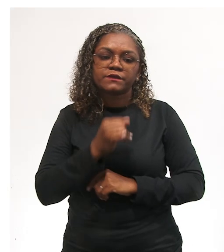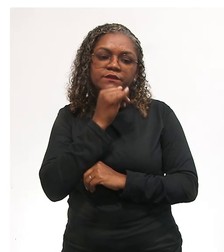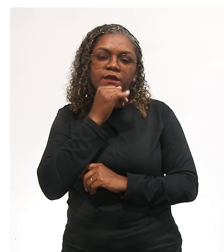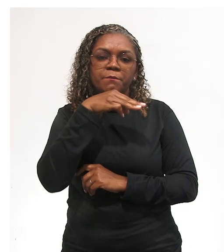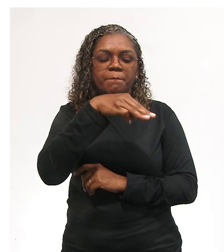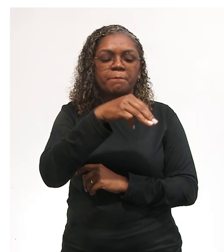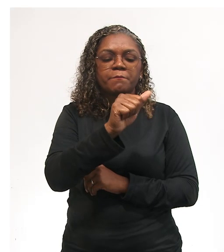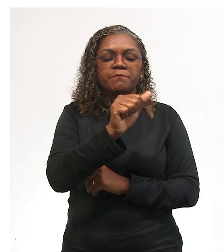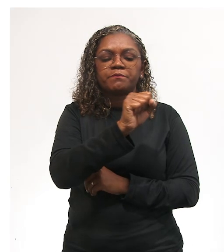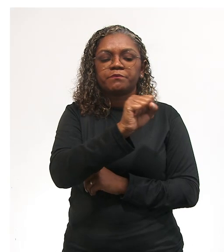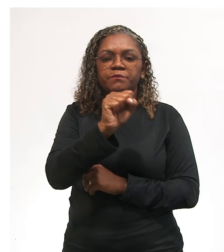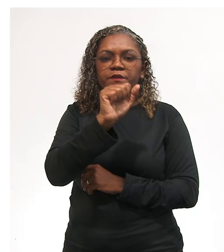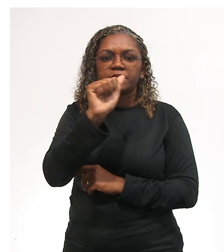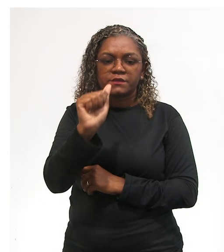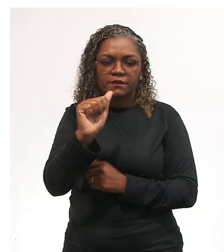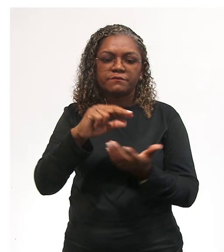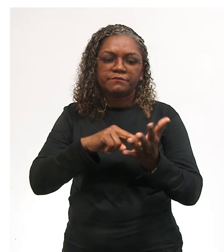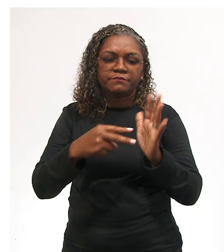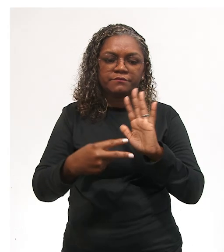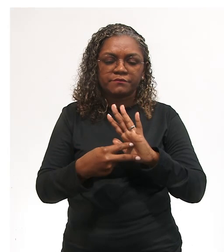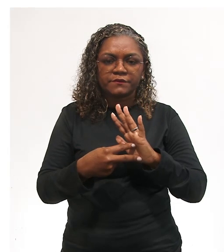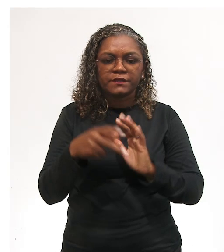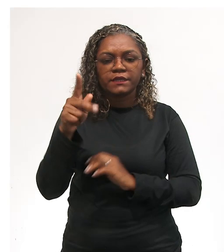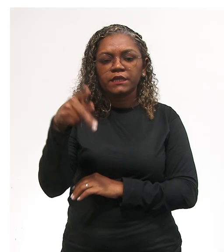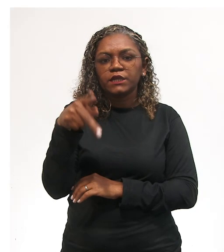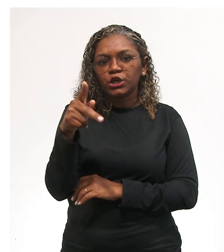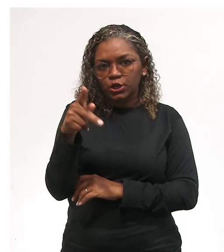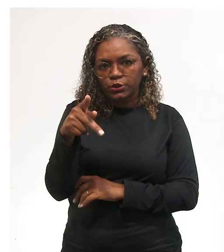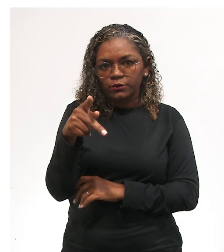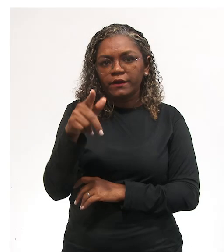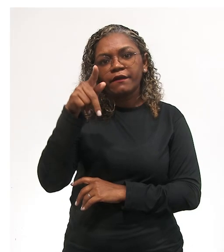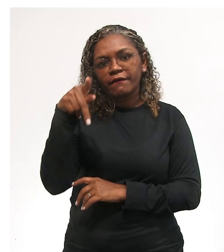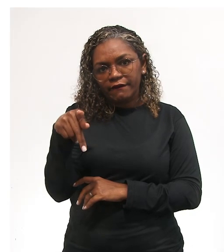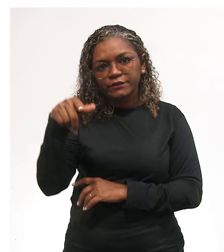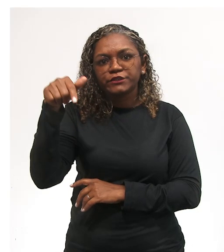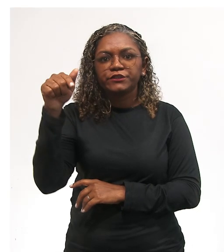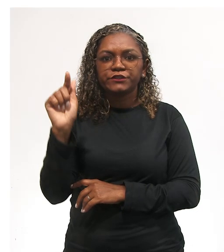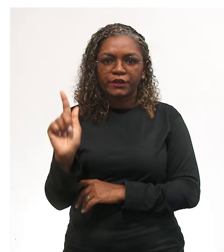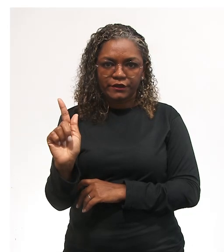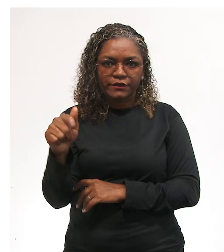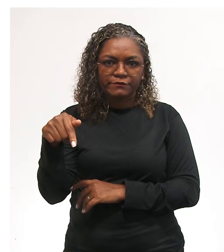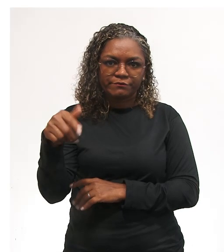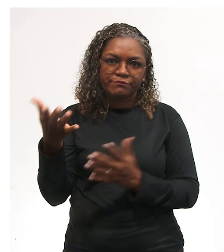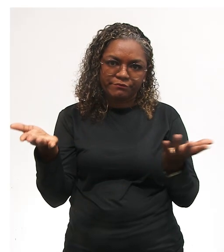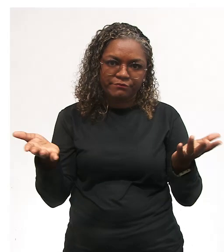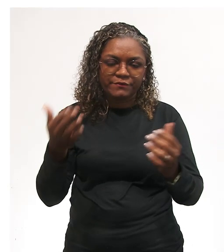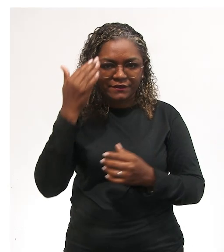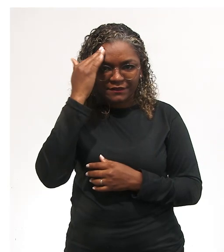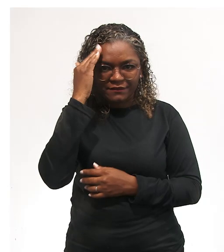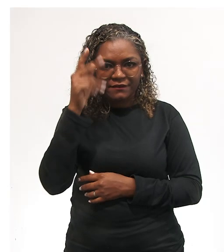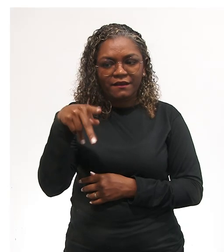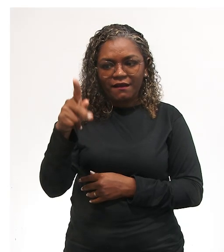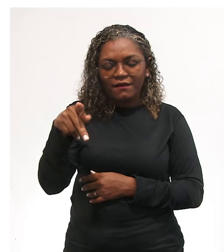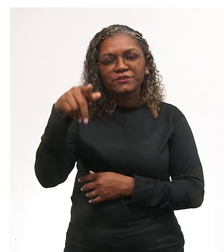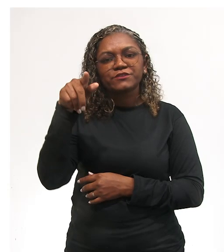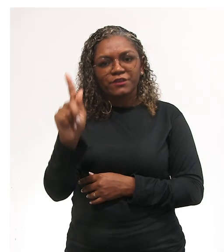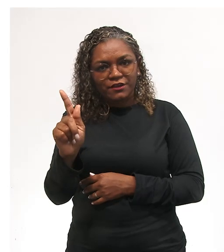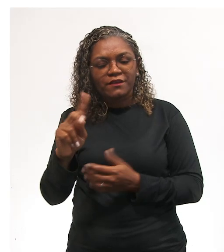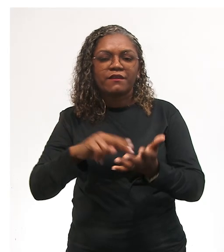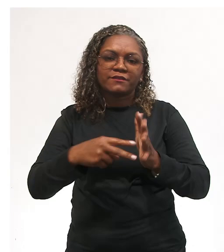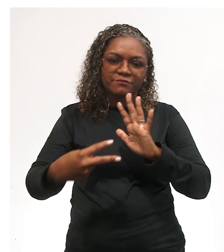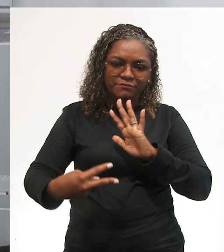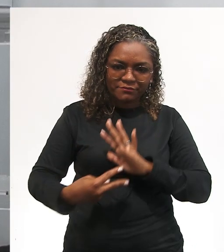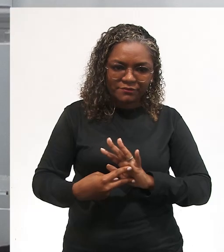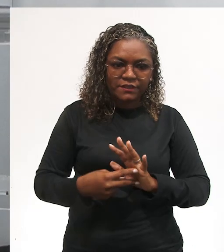medida de massa, quilograma, símbolo da unidade, kg. E assim por diante. Lembrando que cada grandeza